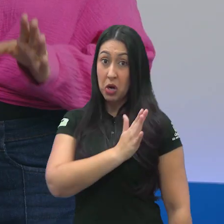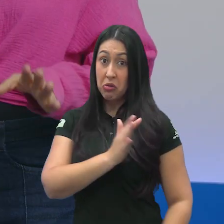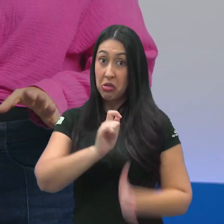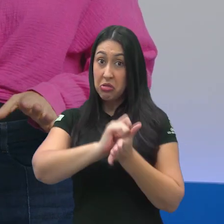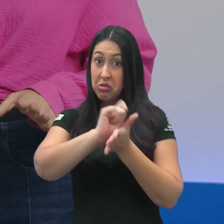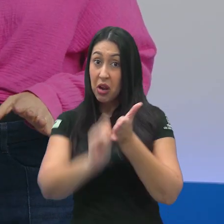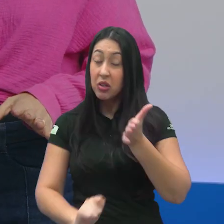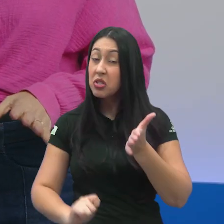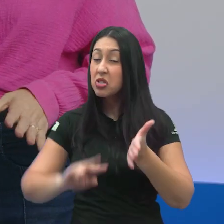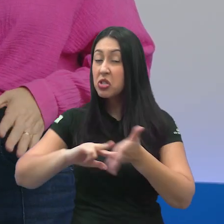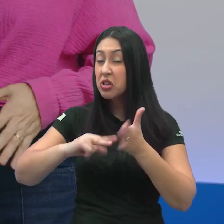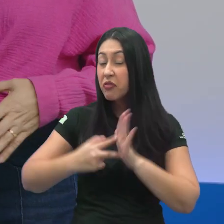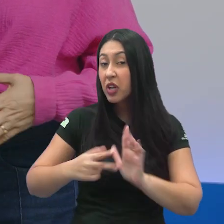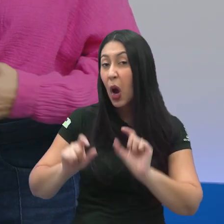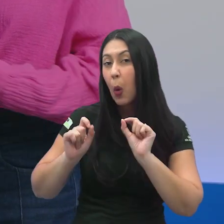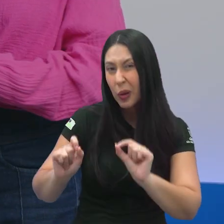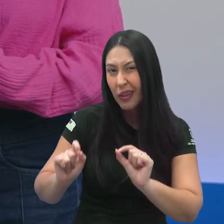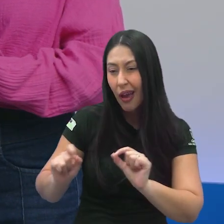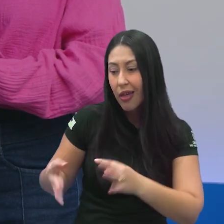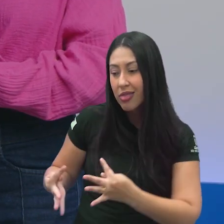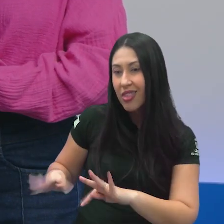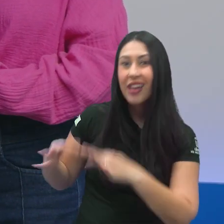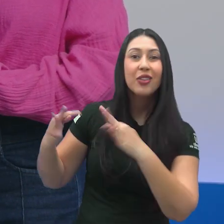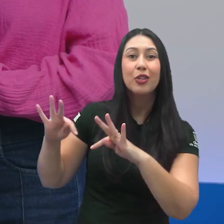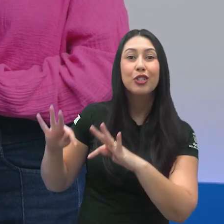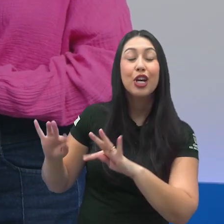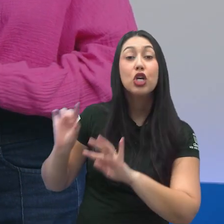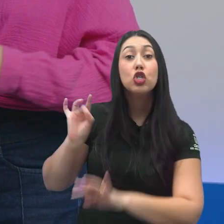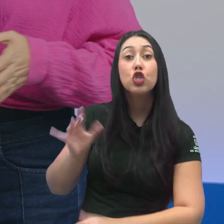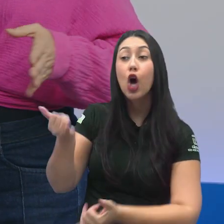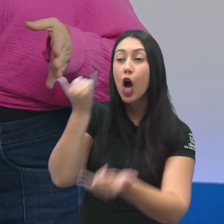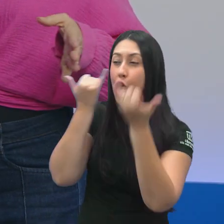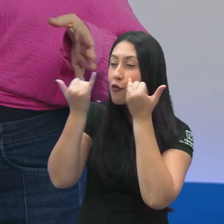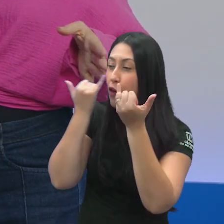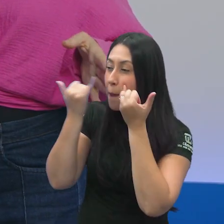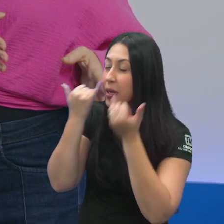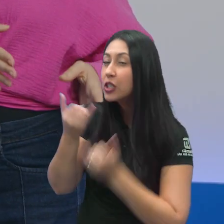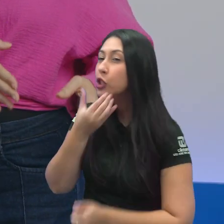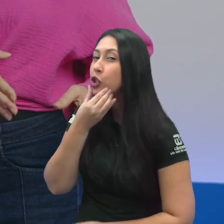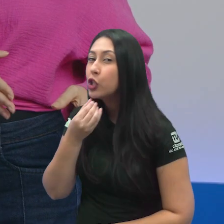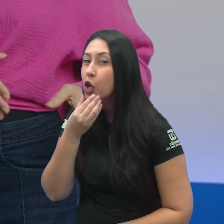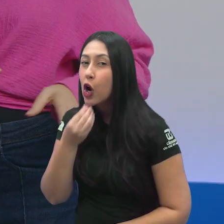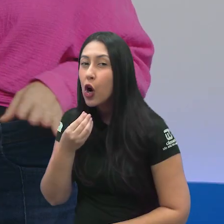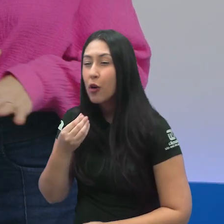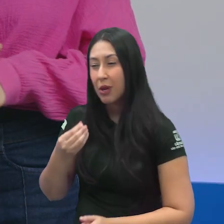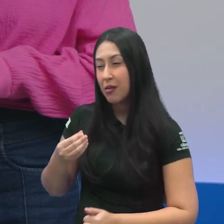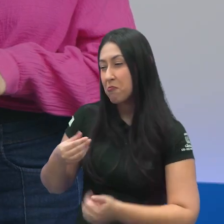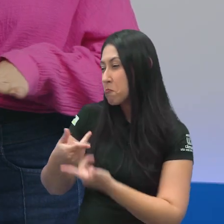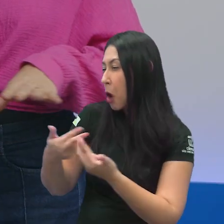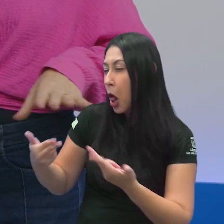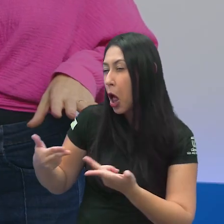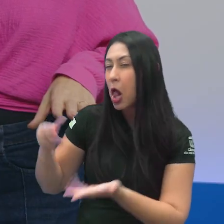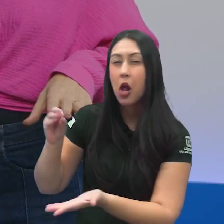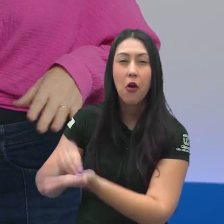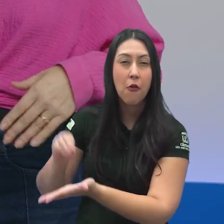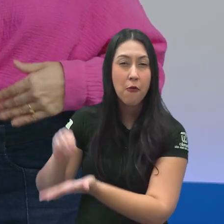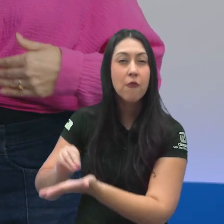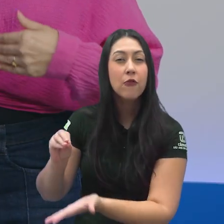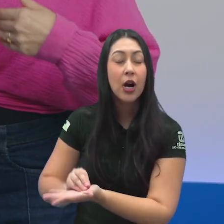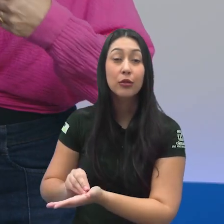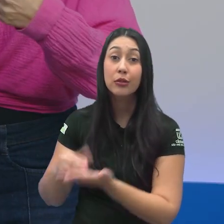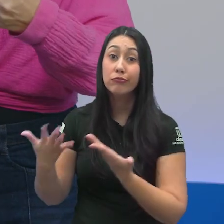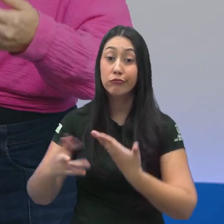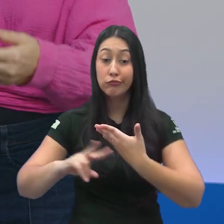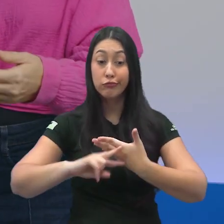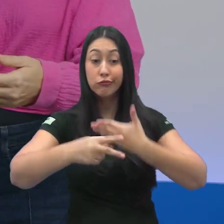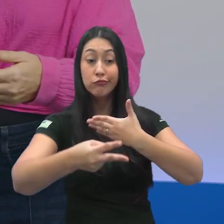viés algorítmico é quando a tecnologia aprende a partir de informações incompletas ou desequilibradas e passa